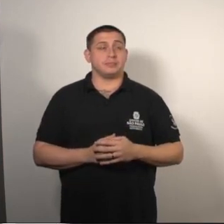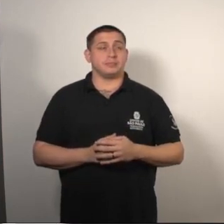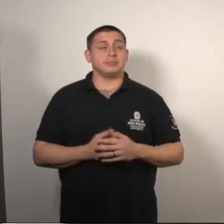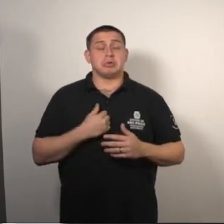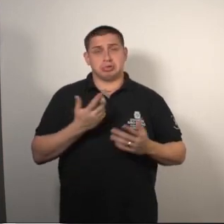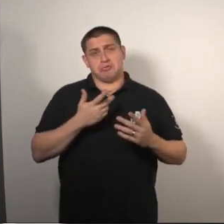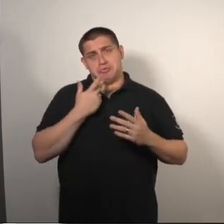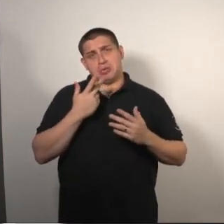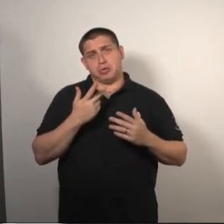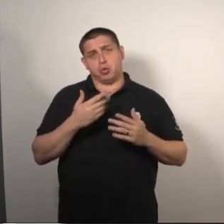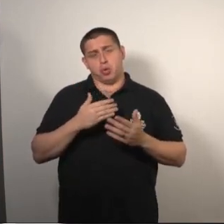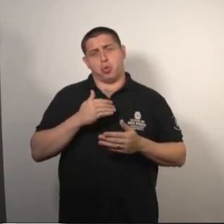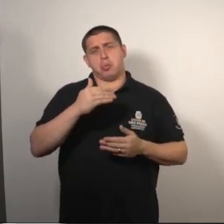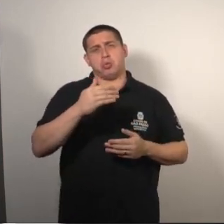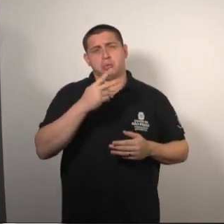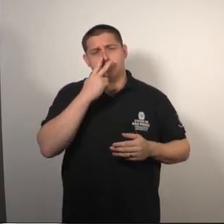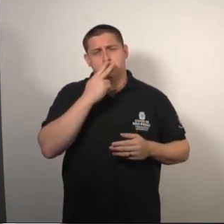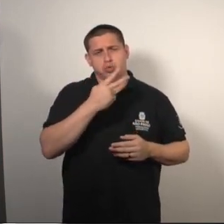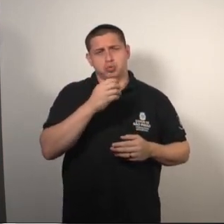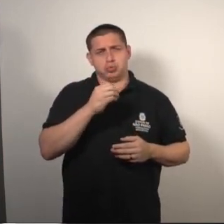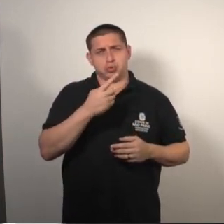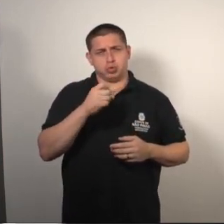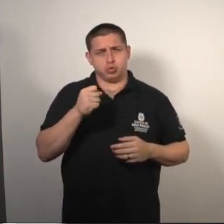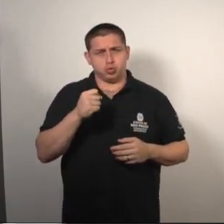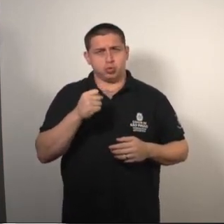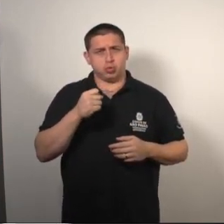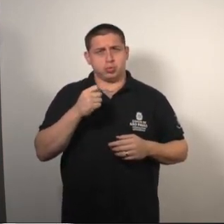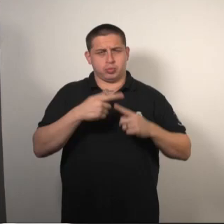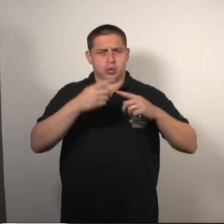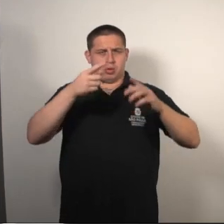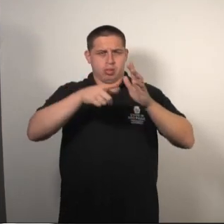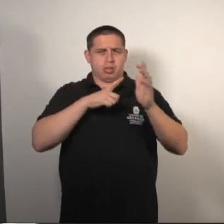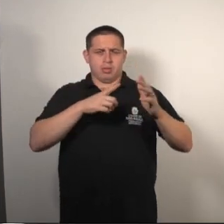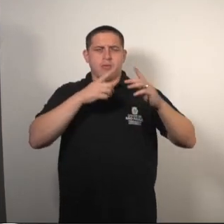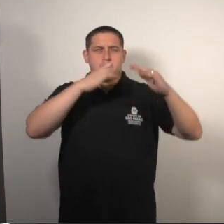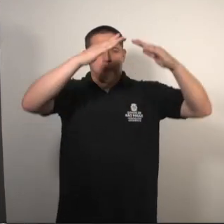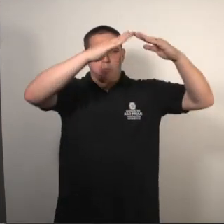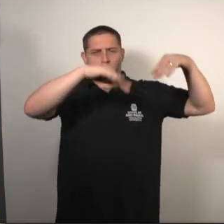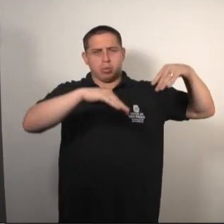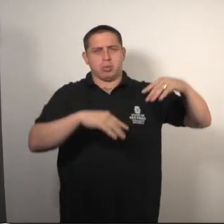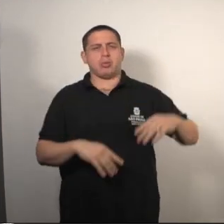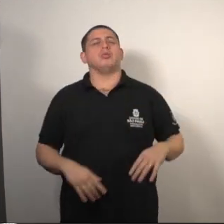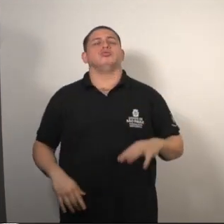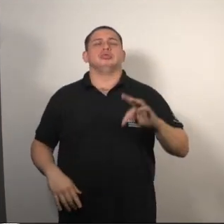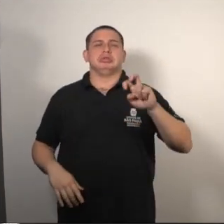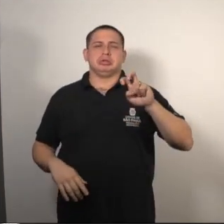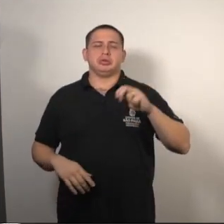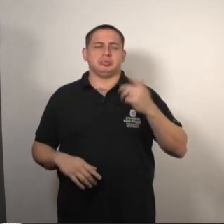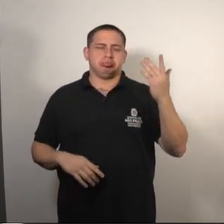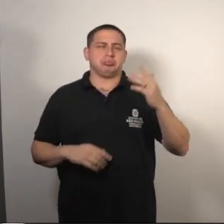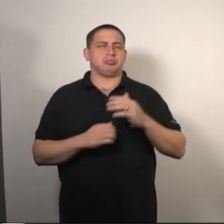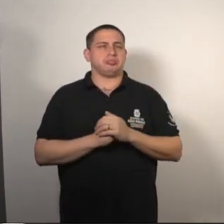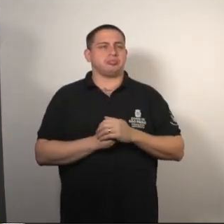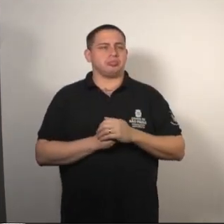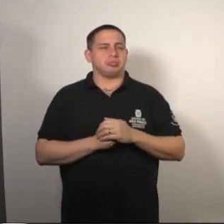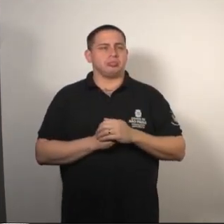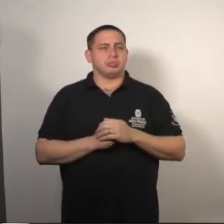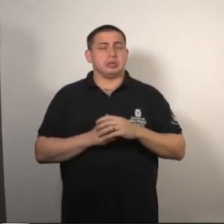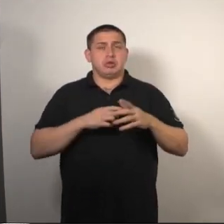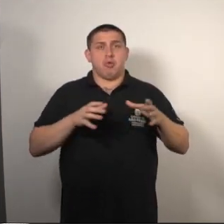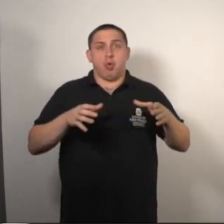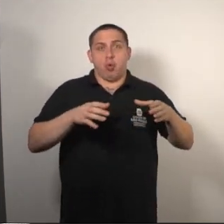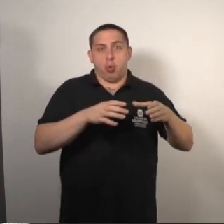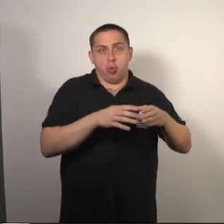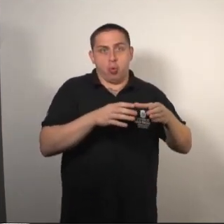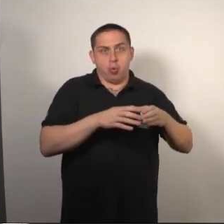esse programa começou lá em 2018, com a queda do T5, se montou um grupo interdisciplinar